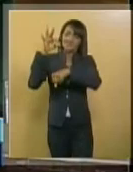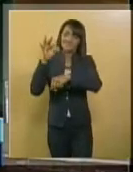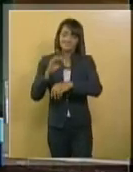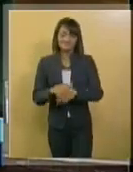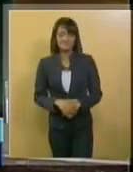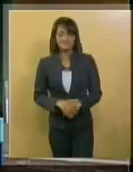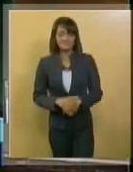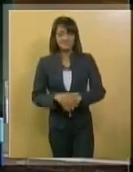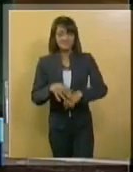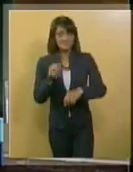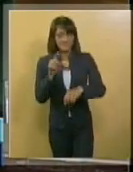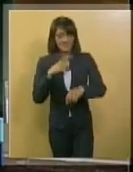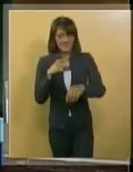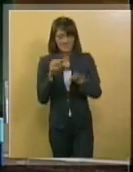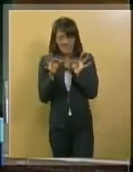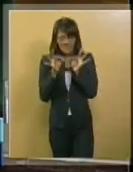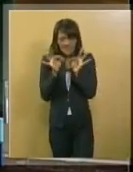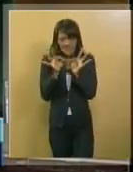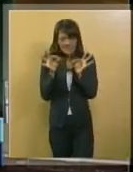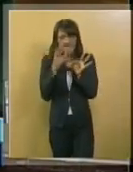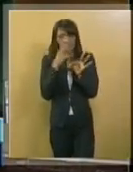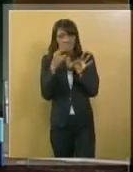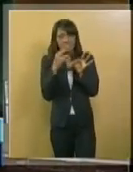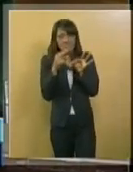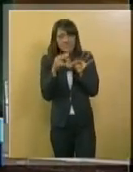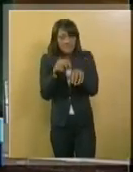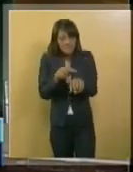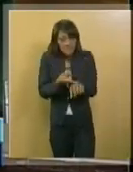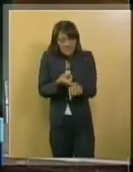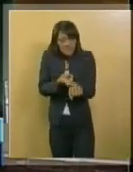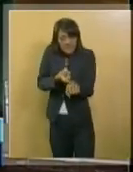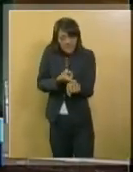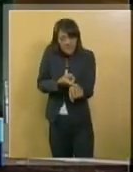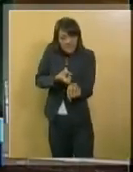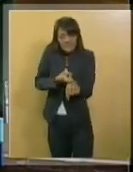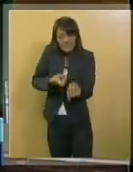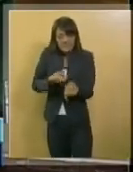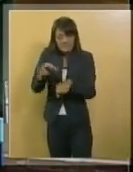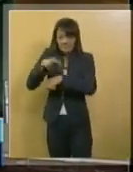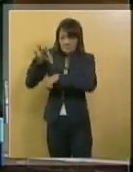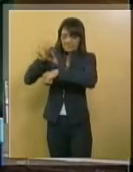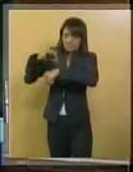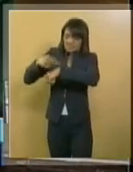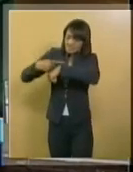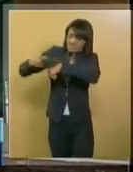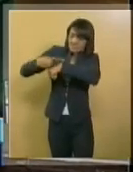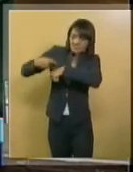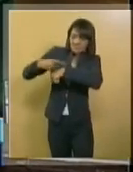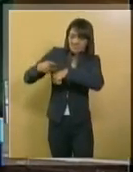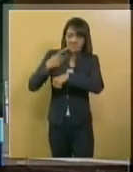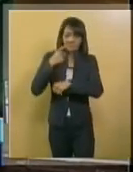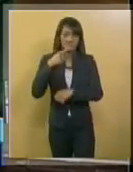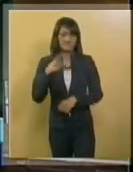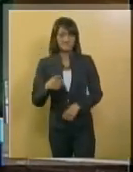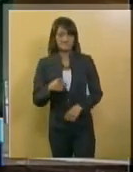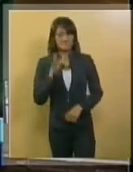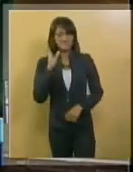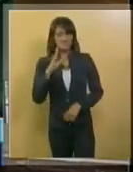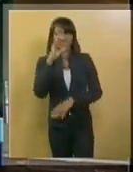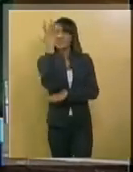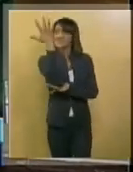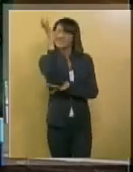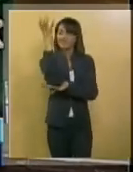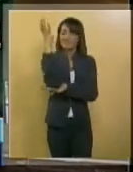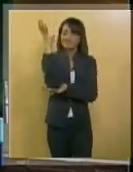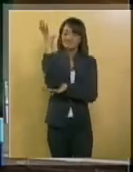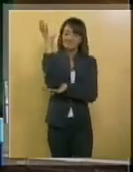o mosquito tem um ferrãozinho, como se fosse um canudinho que suga seu sangue. O flebotomínio, alguém aqui já foi embaixo de uma árvore frutífera